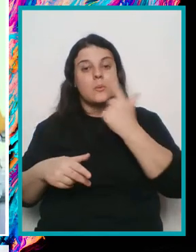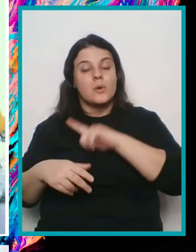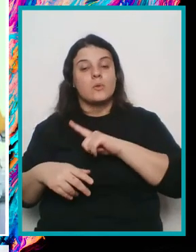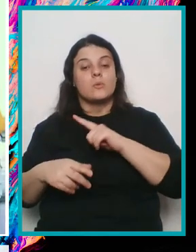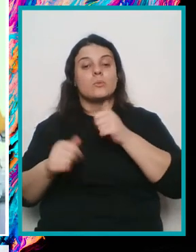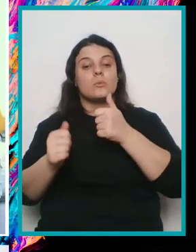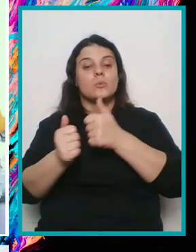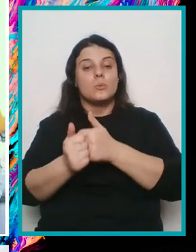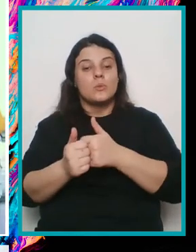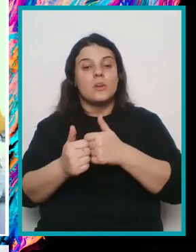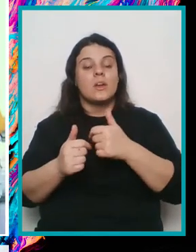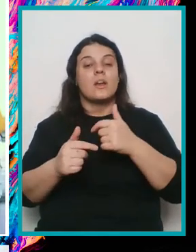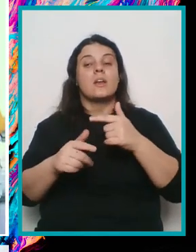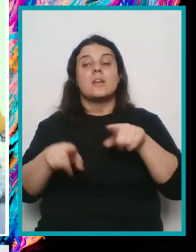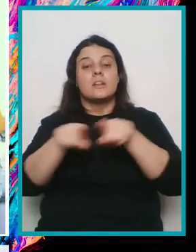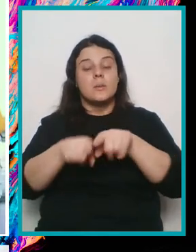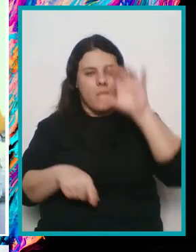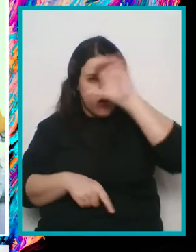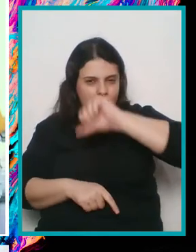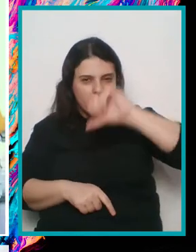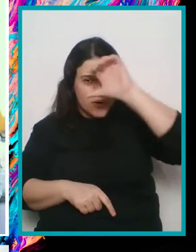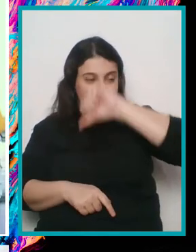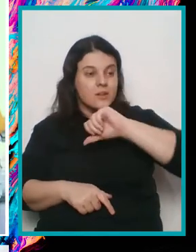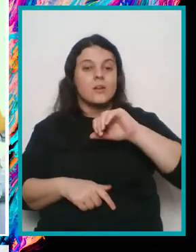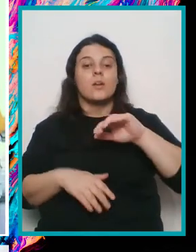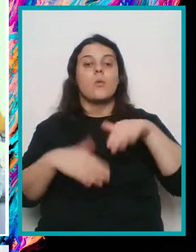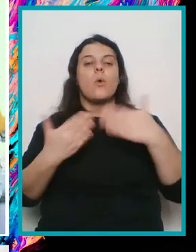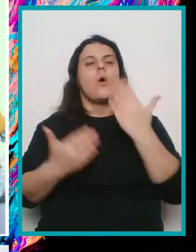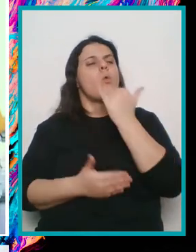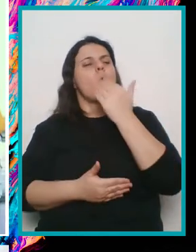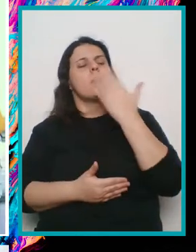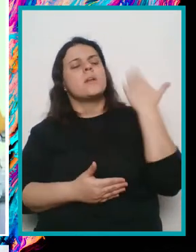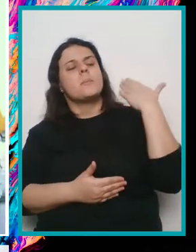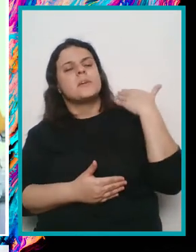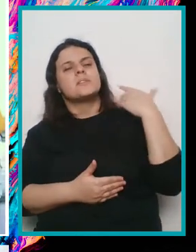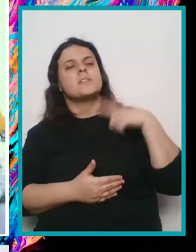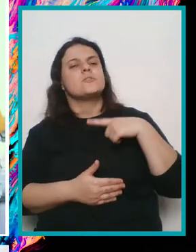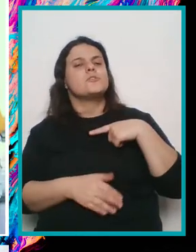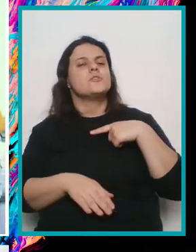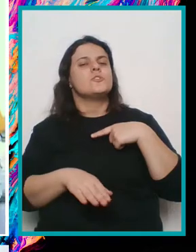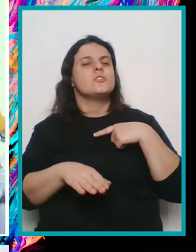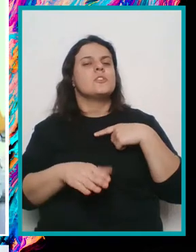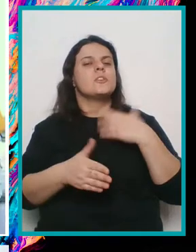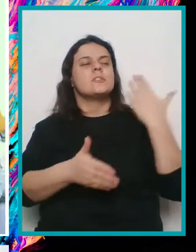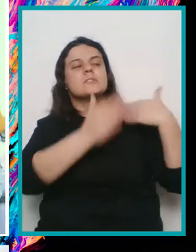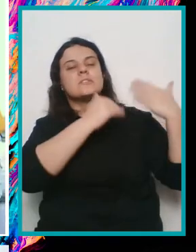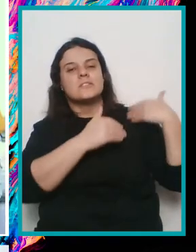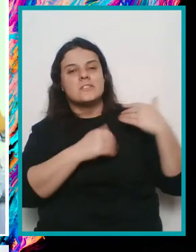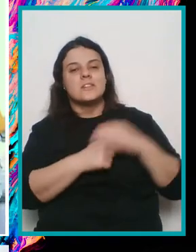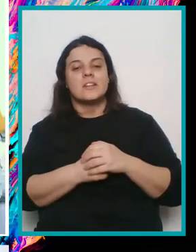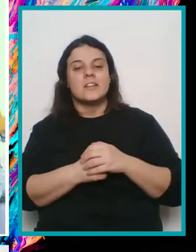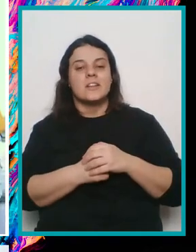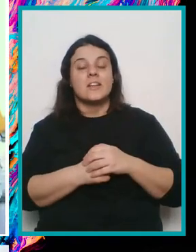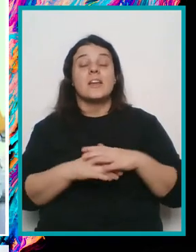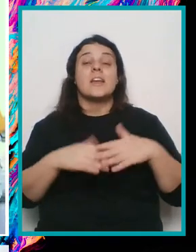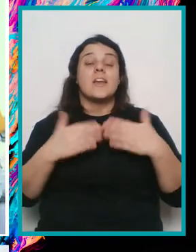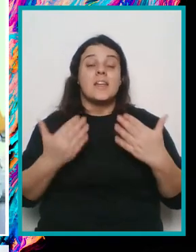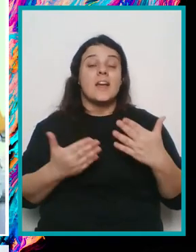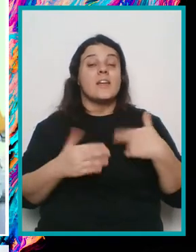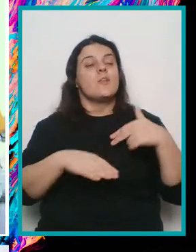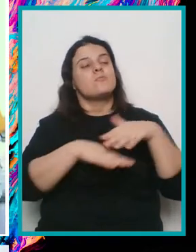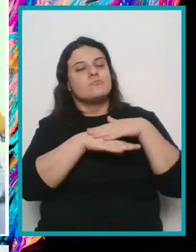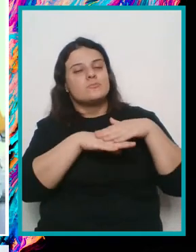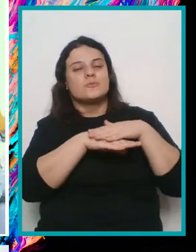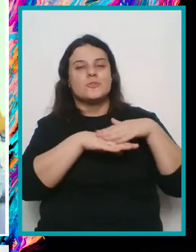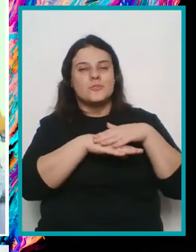eu falo com os meus amigos aqui da cidade, todo mundo pensando em como tá consumindo diretamente